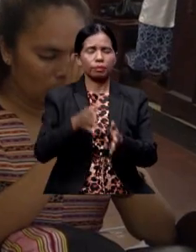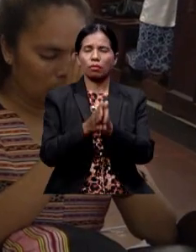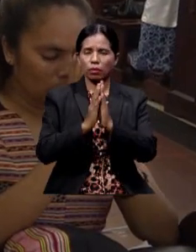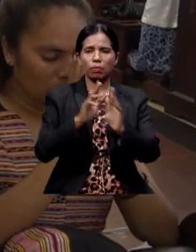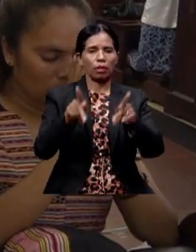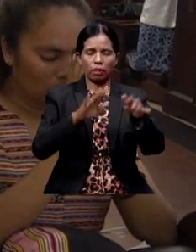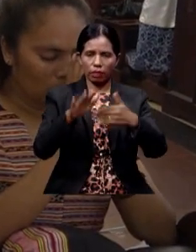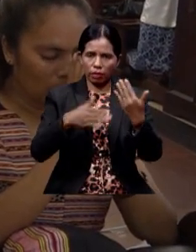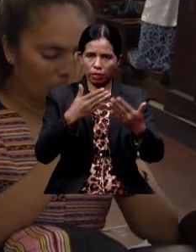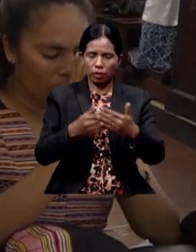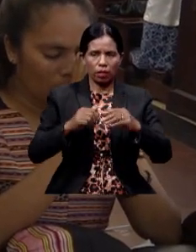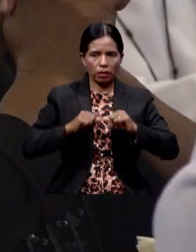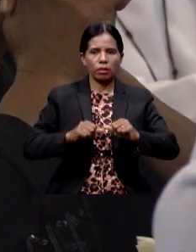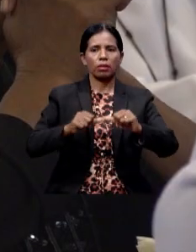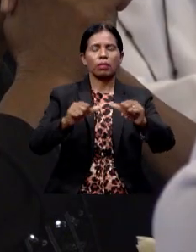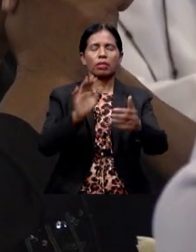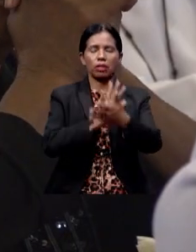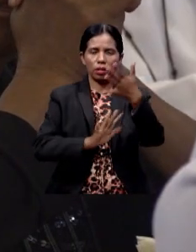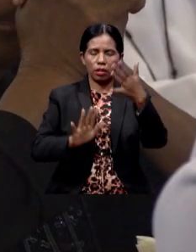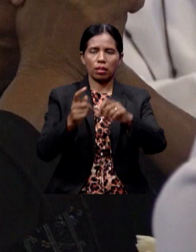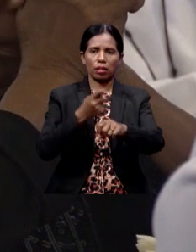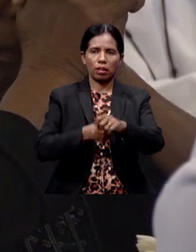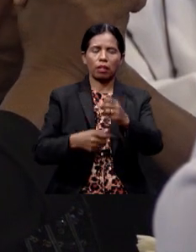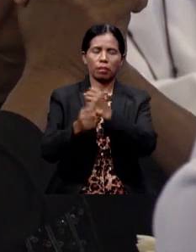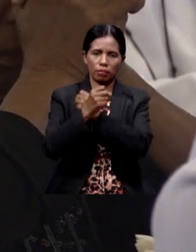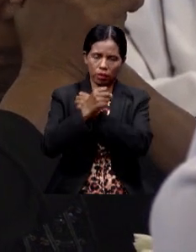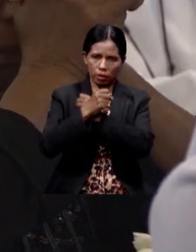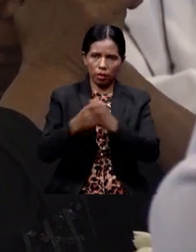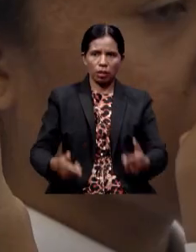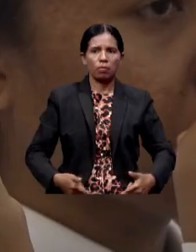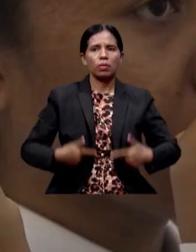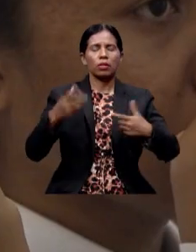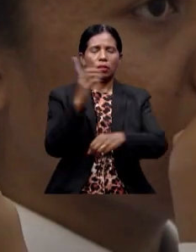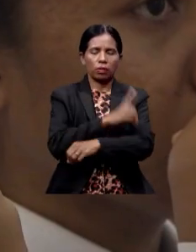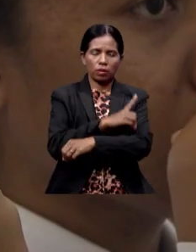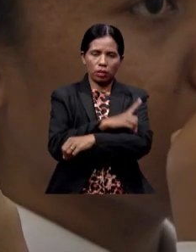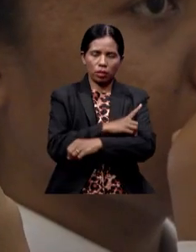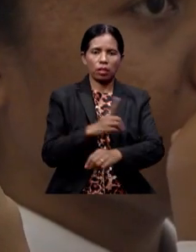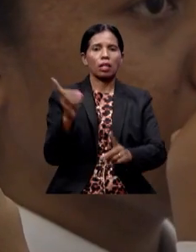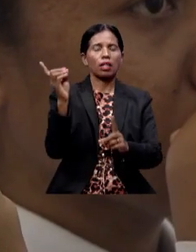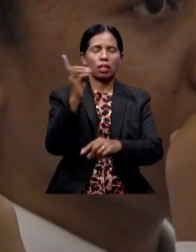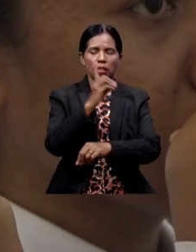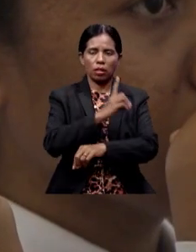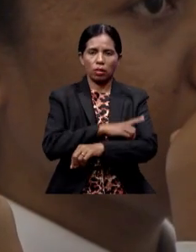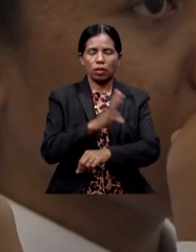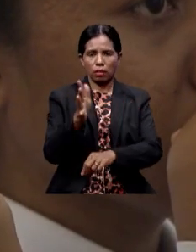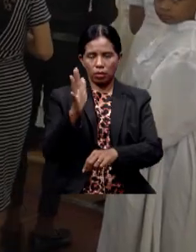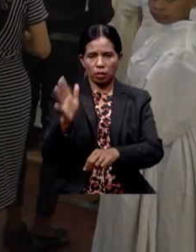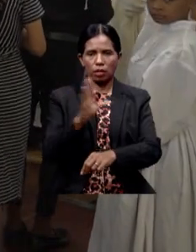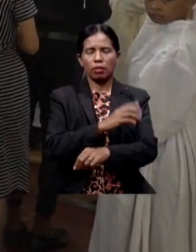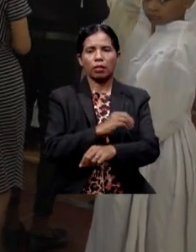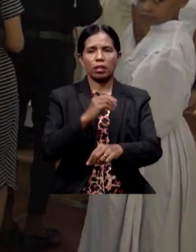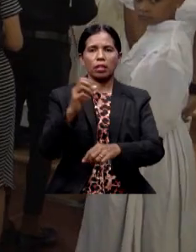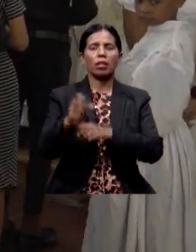basrani hotu atu continua celebra Páscoa e amores loron loron durante loron lima nulu ni larang ha husi domingo